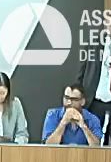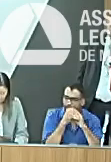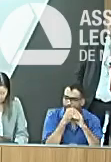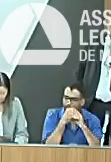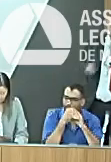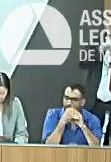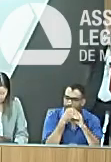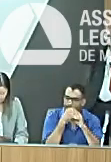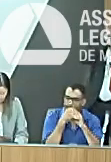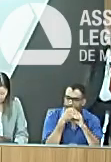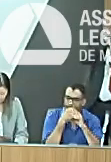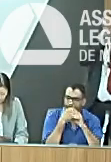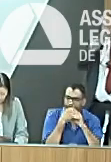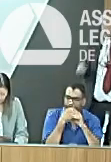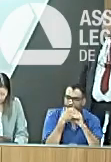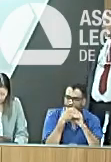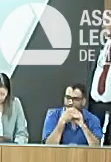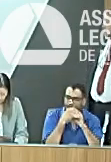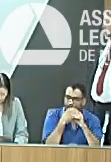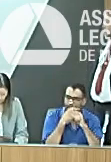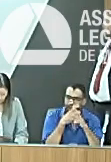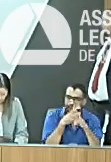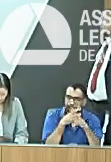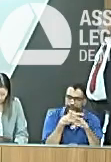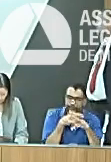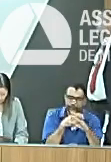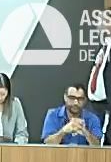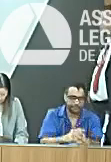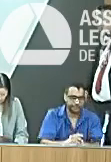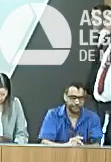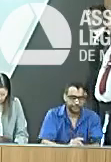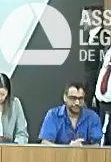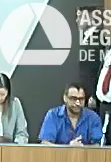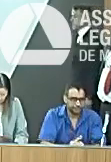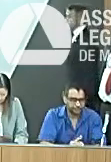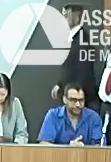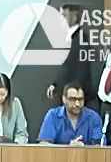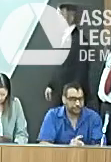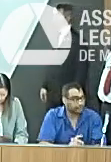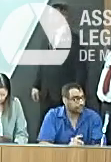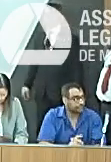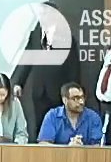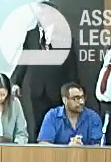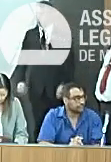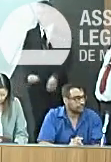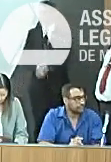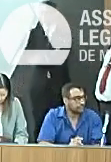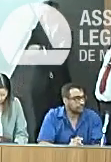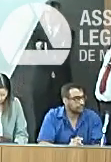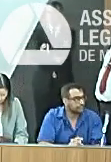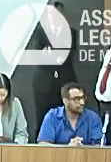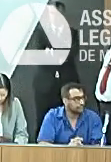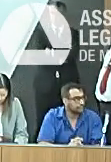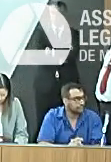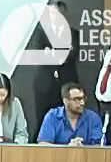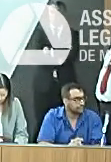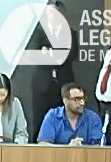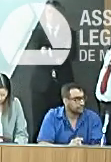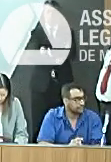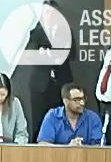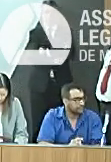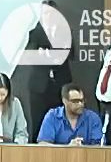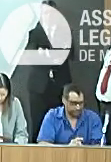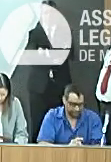sabe o que se passa ali por trás das grades só vocês que estão no dia-a-dia dedicando suas